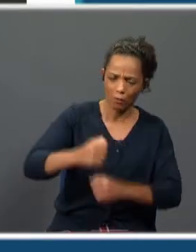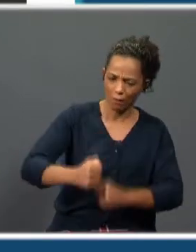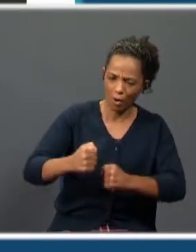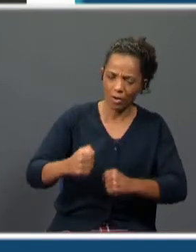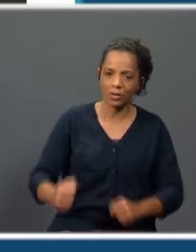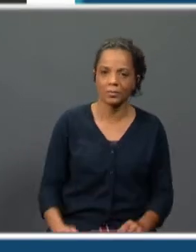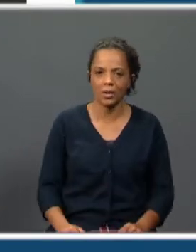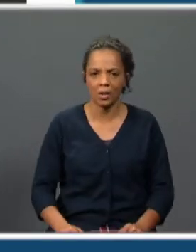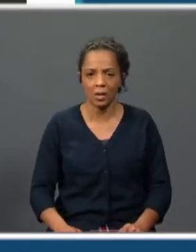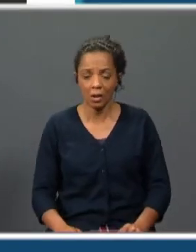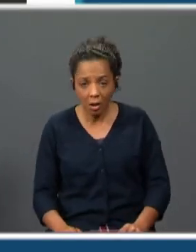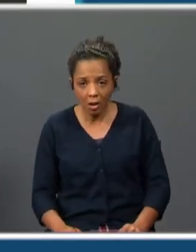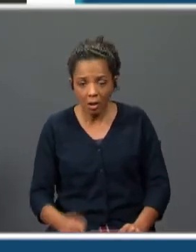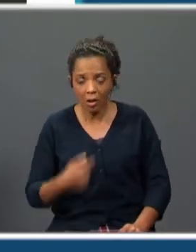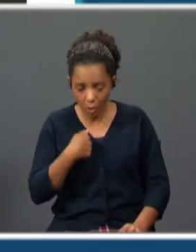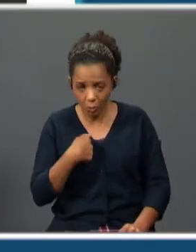forte.